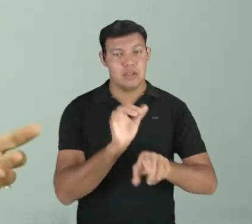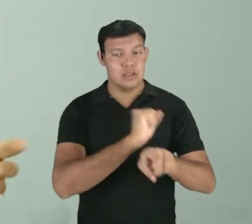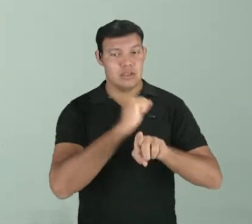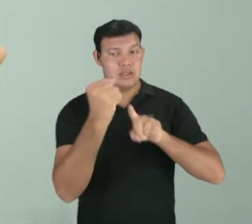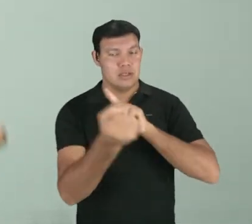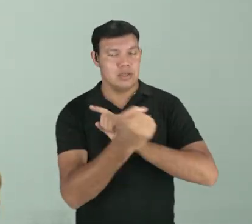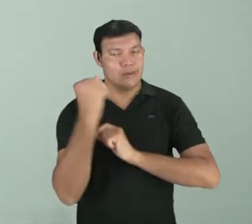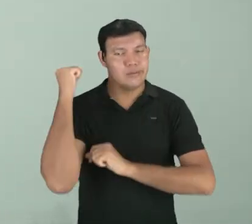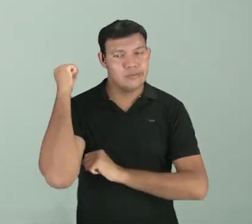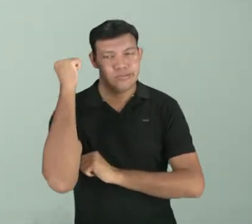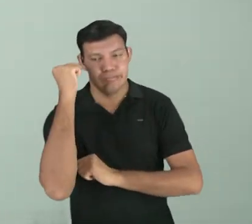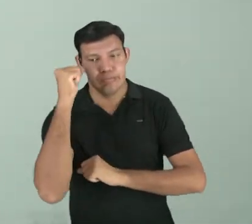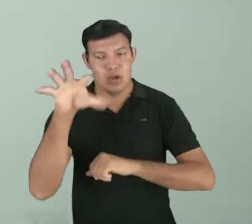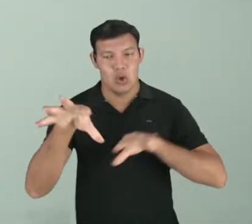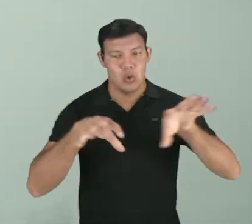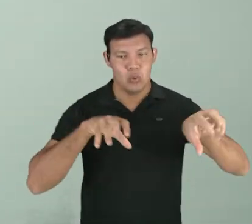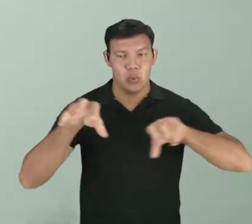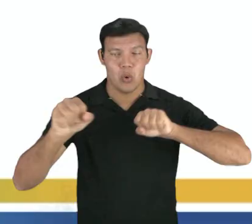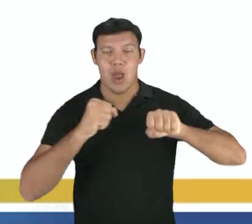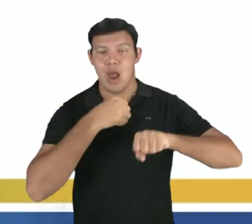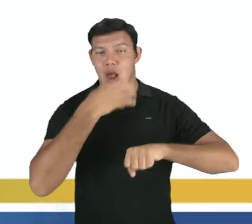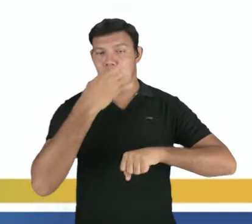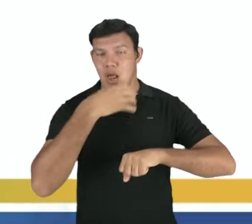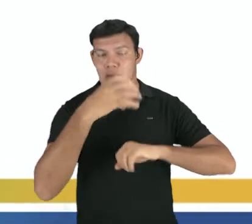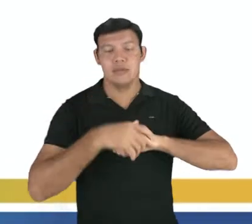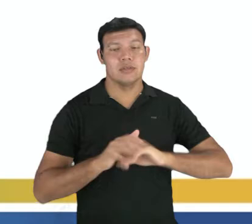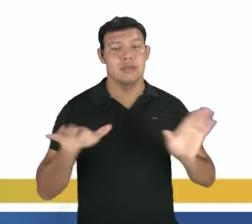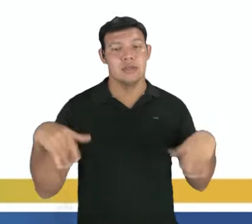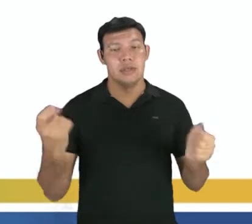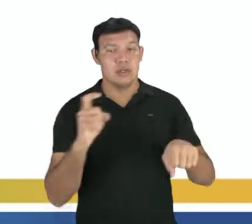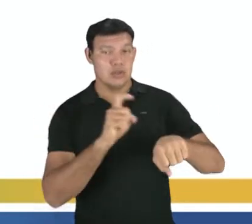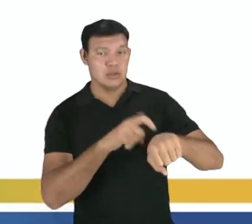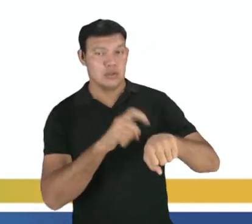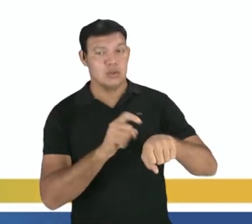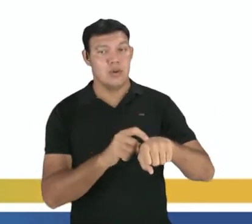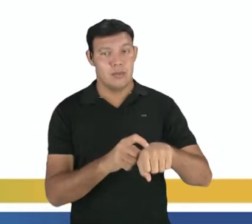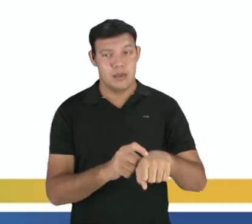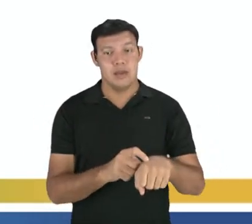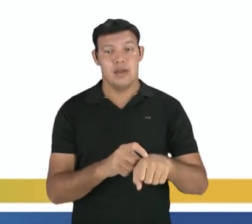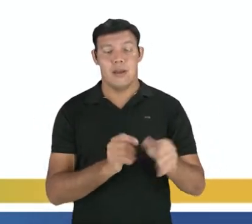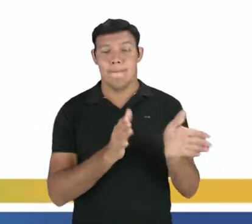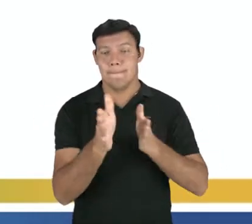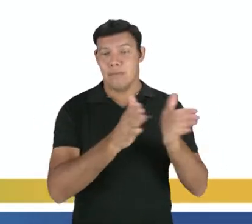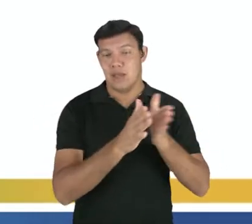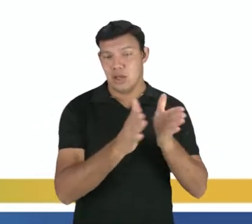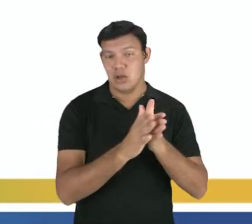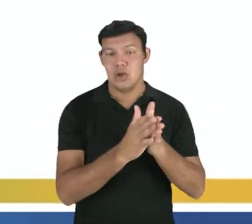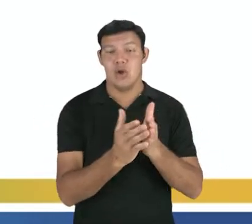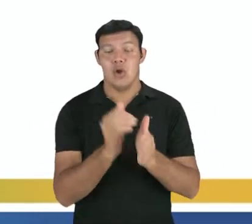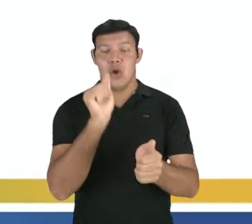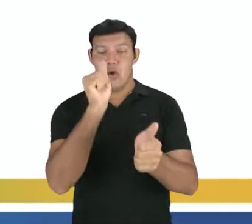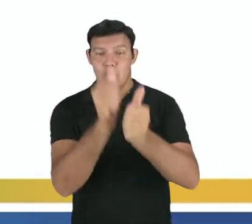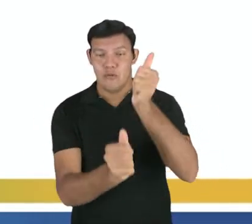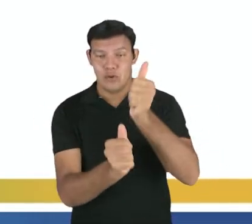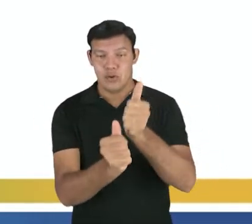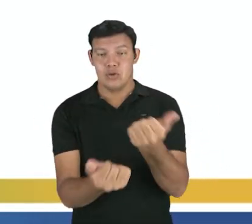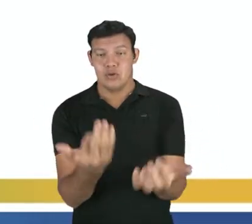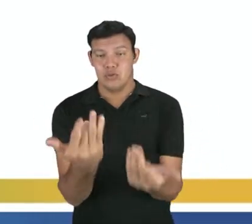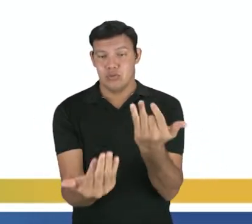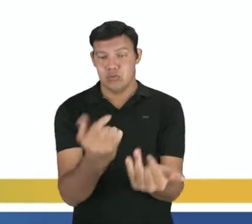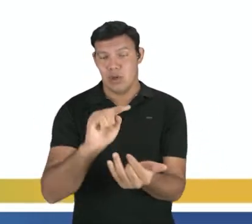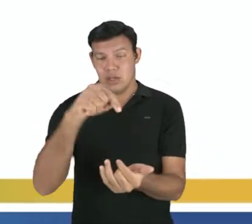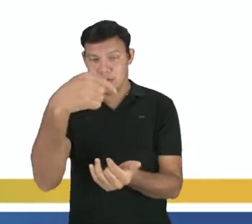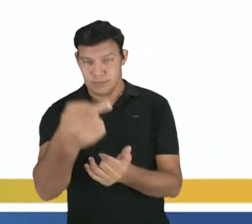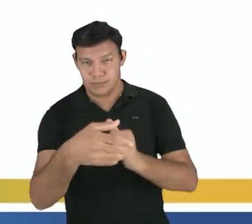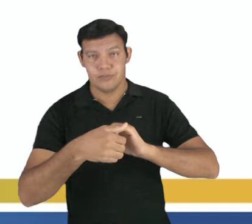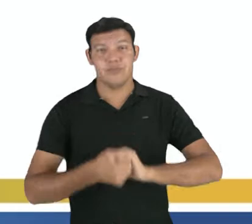de caçadores e coletores, ok? Pessoal, então no período Neolítico, né? A pedra utilizada na produção dos instrumentos, como a